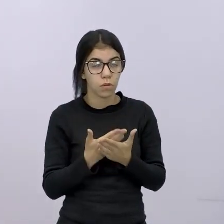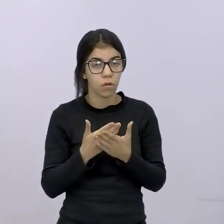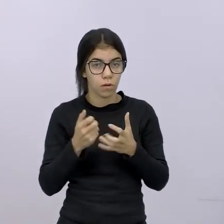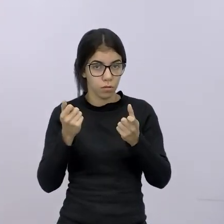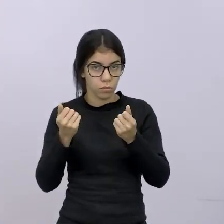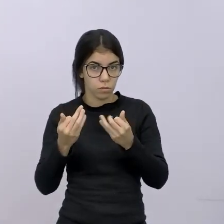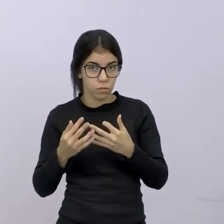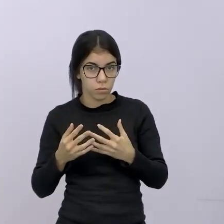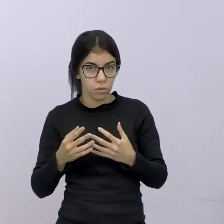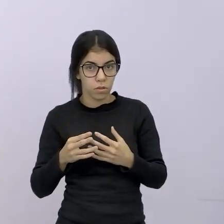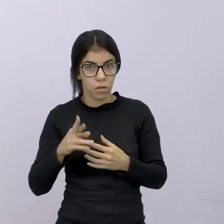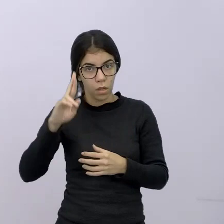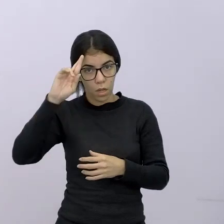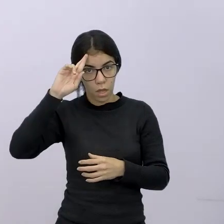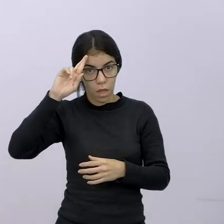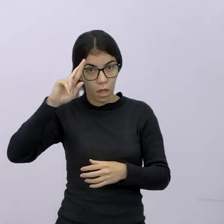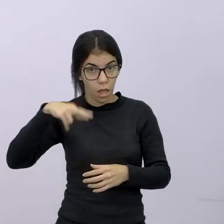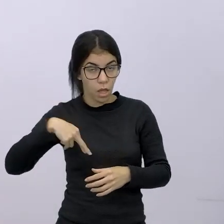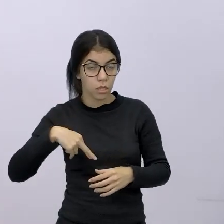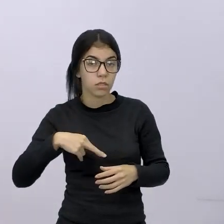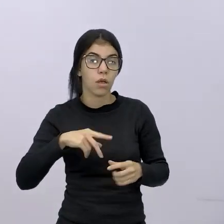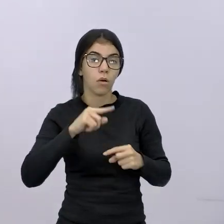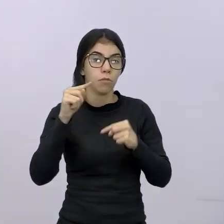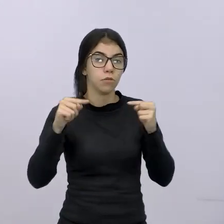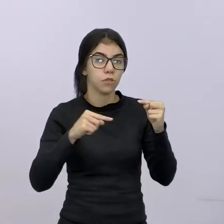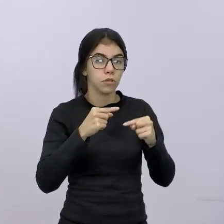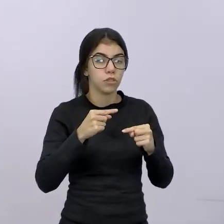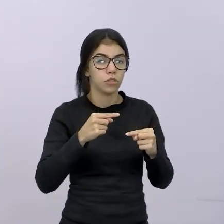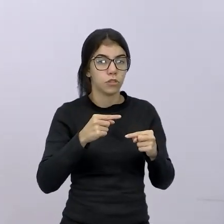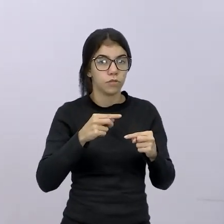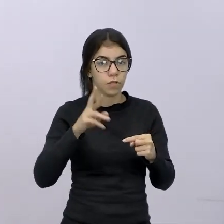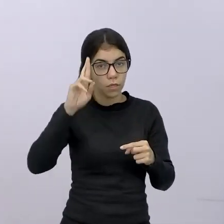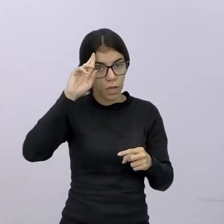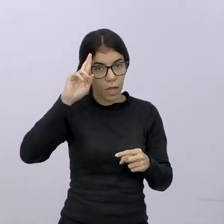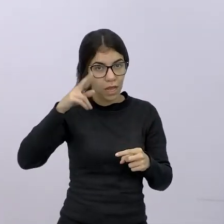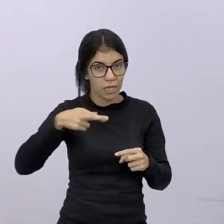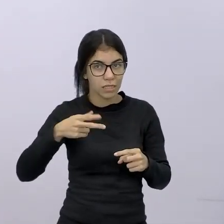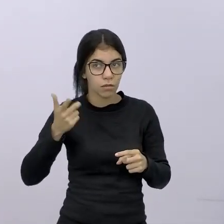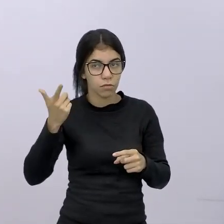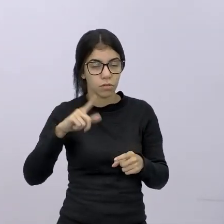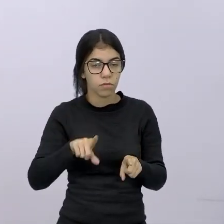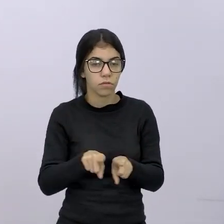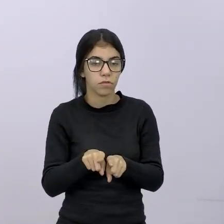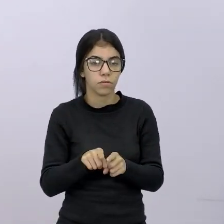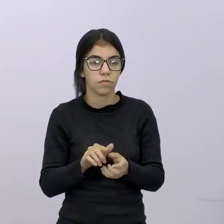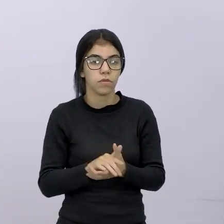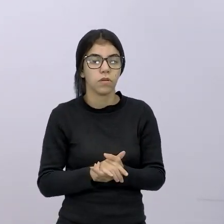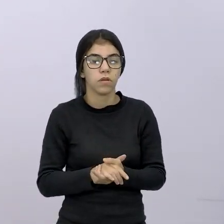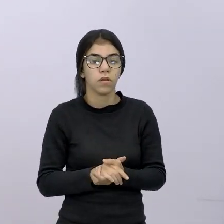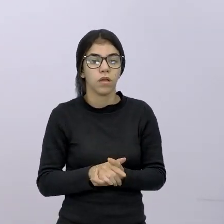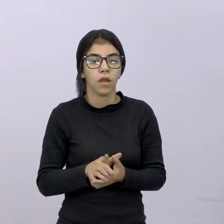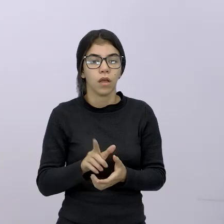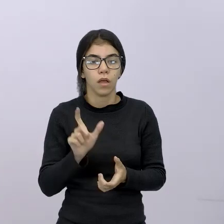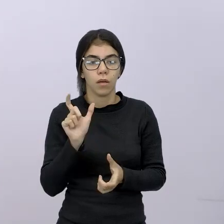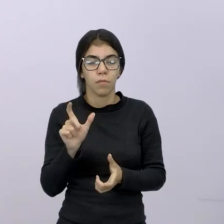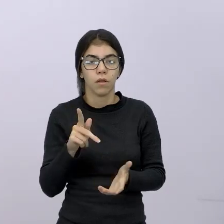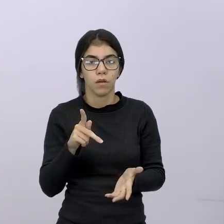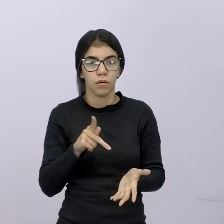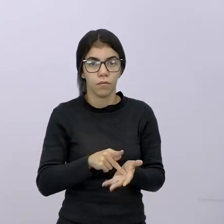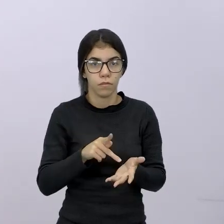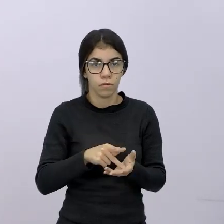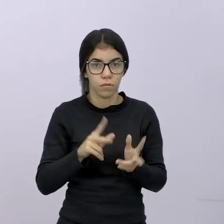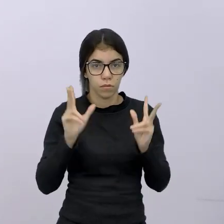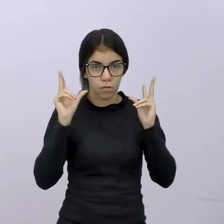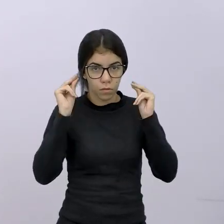a razão objetiva e a razão subjetiva? Então, é isso. A palavra verdade grega, aletheia,